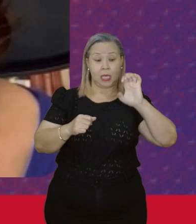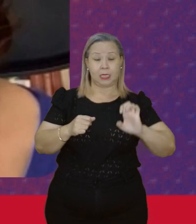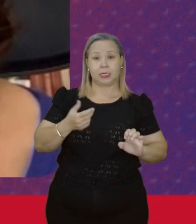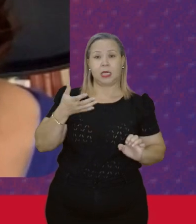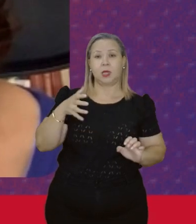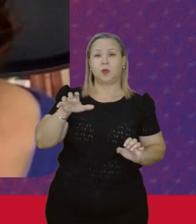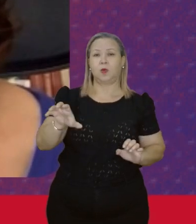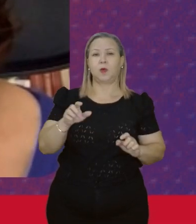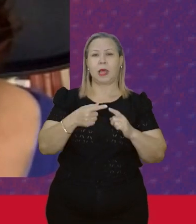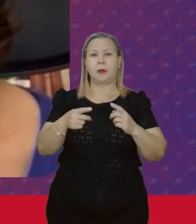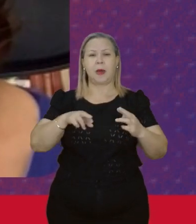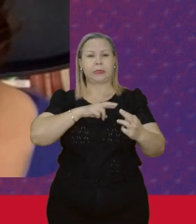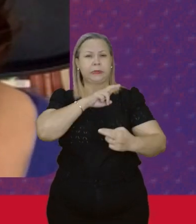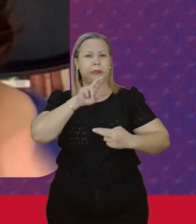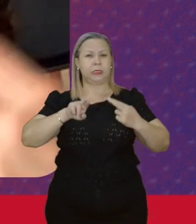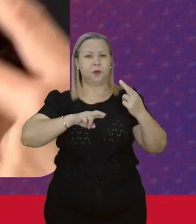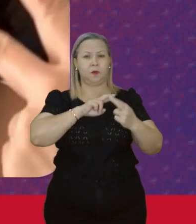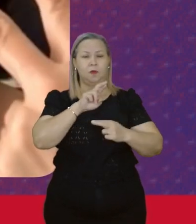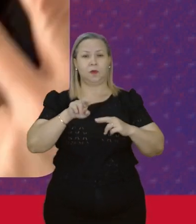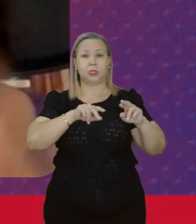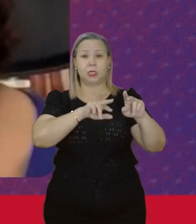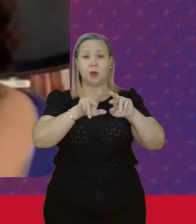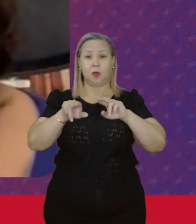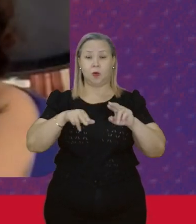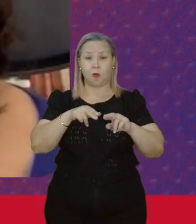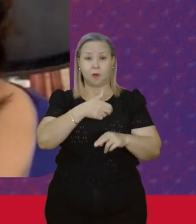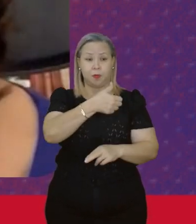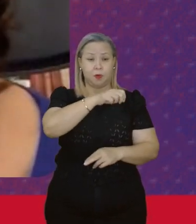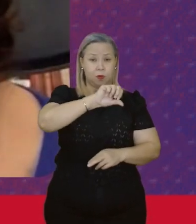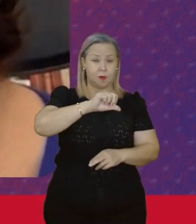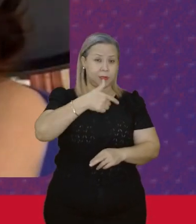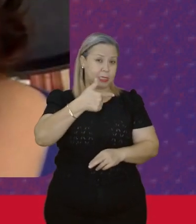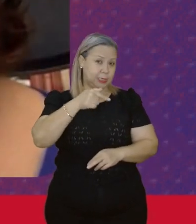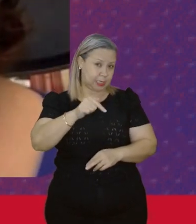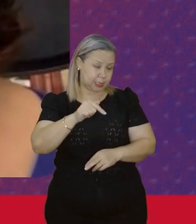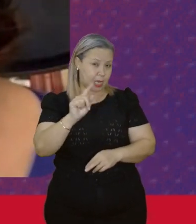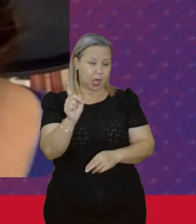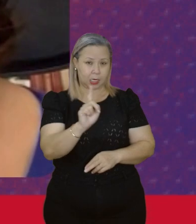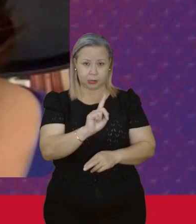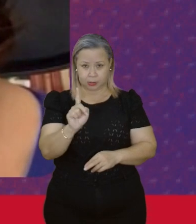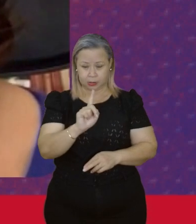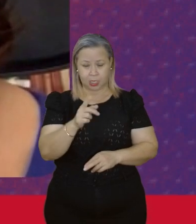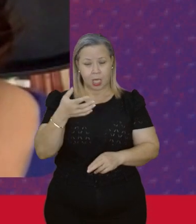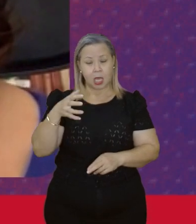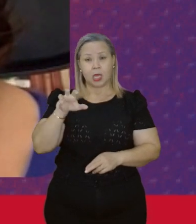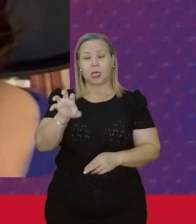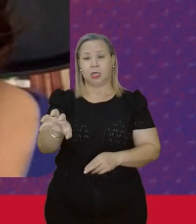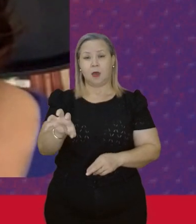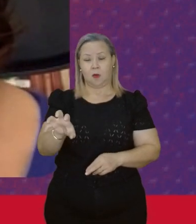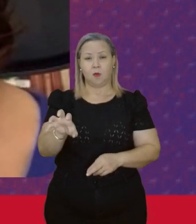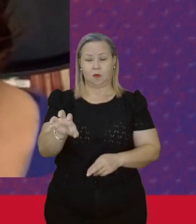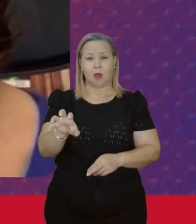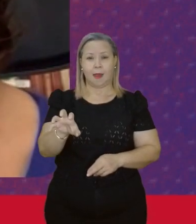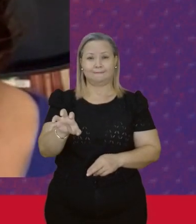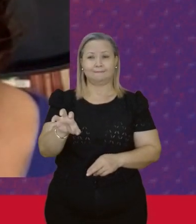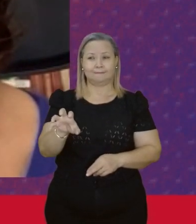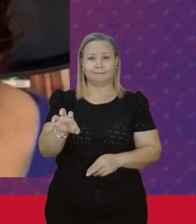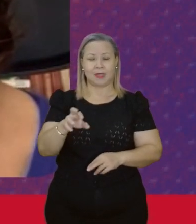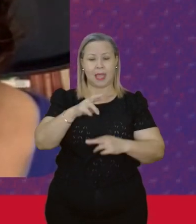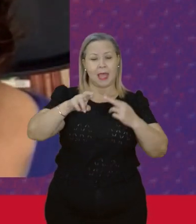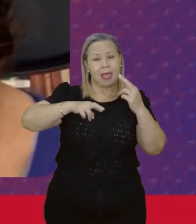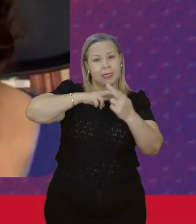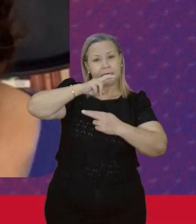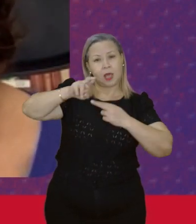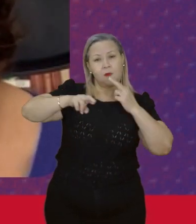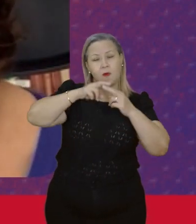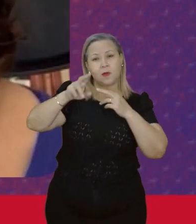mais revoluções como as de 1917, não quer mais que essas revoluções